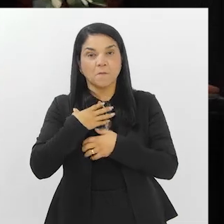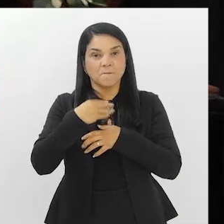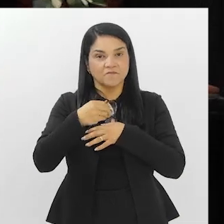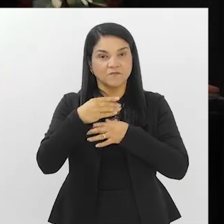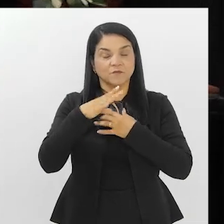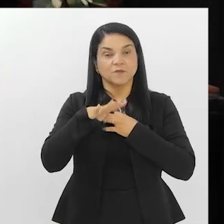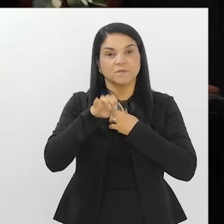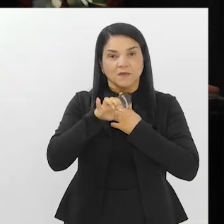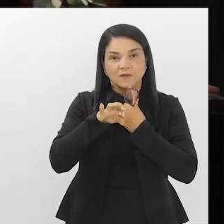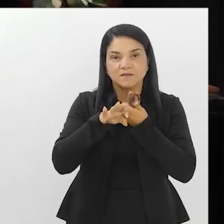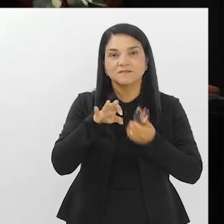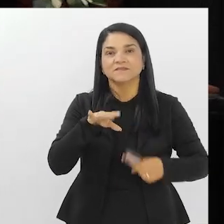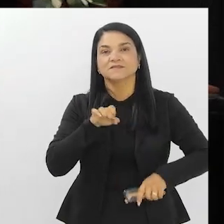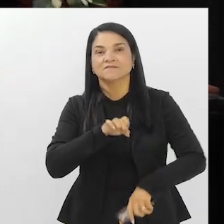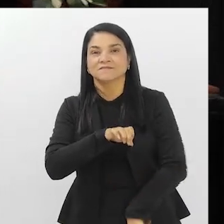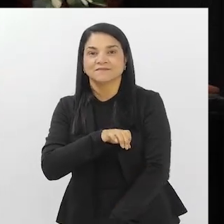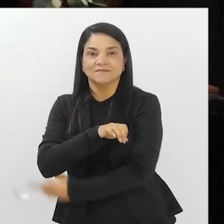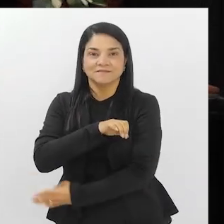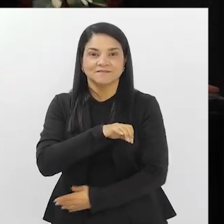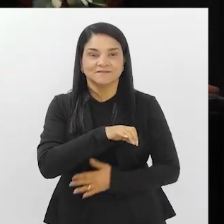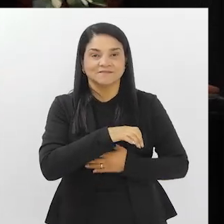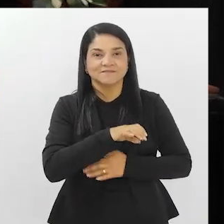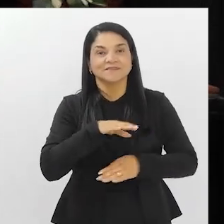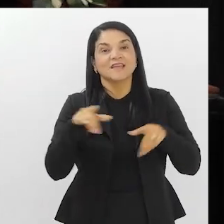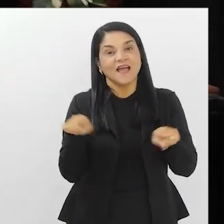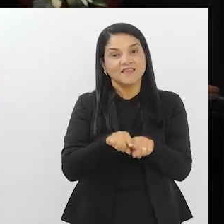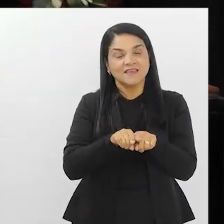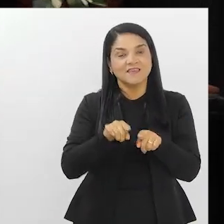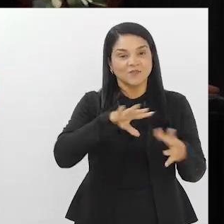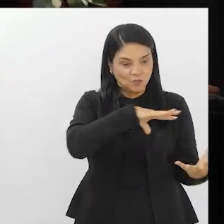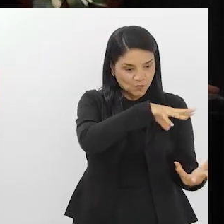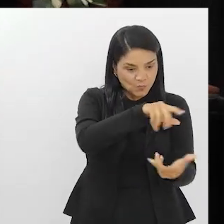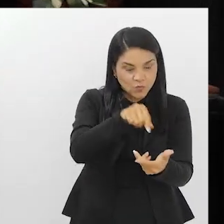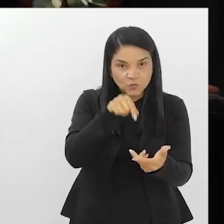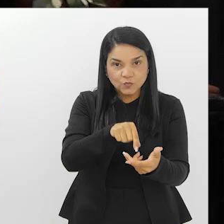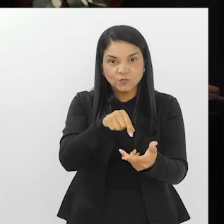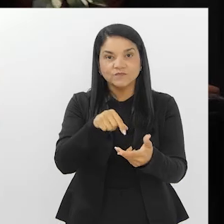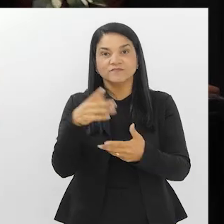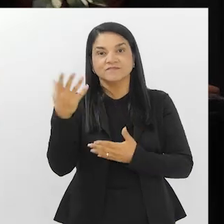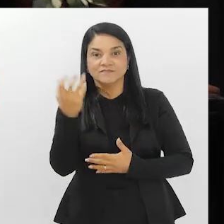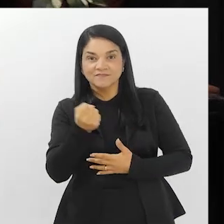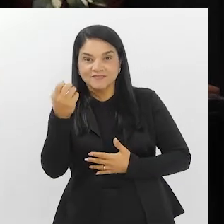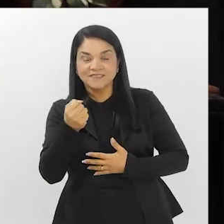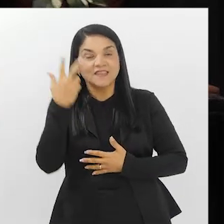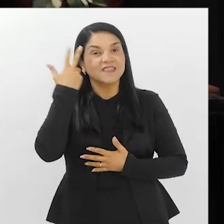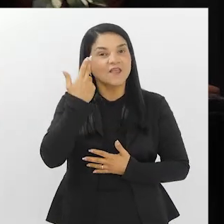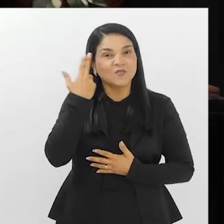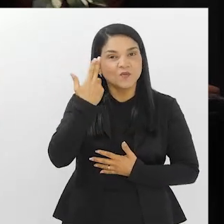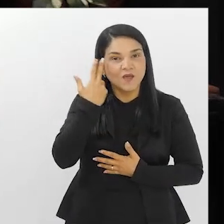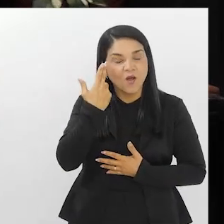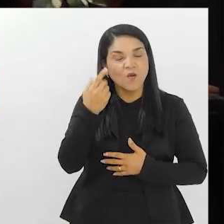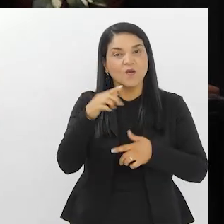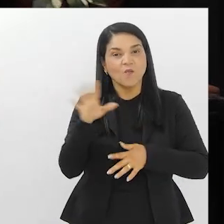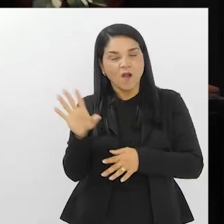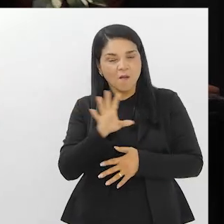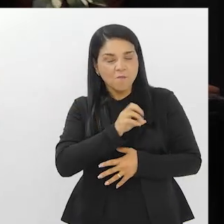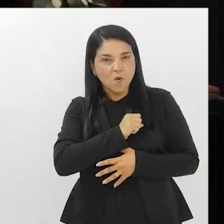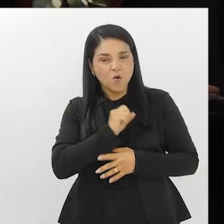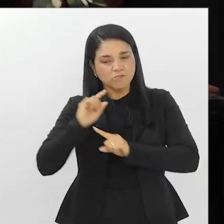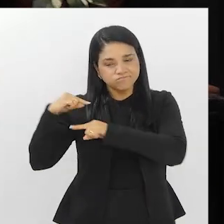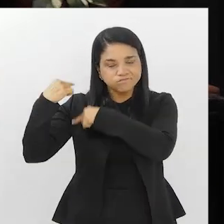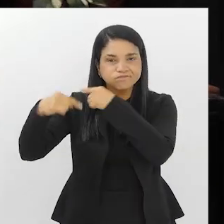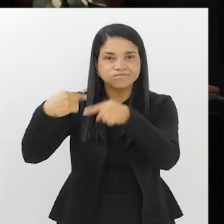do mundo o leite materno é comparado a uma vacina natural, aqui exploramos as nuances desse ato de amor que transcende